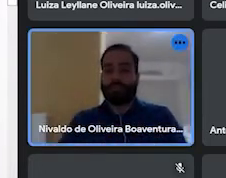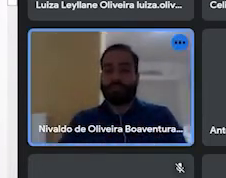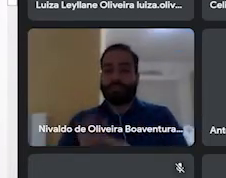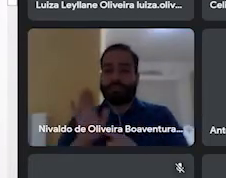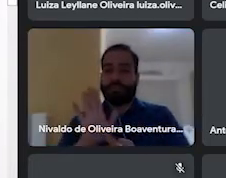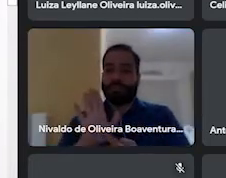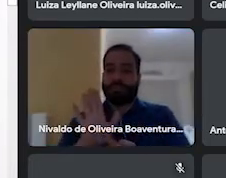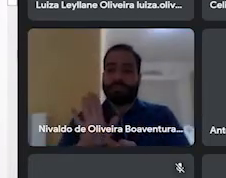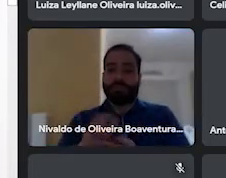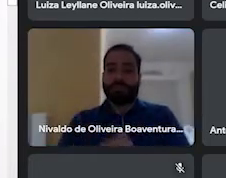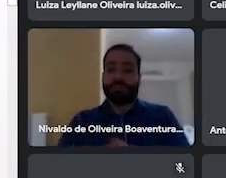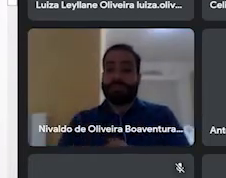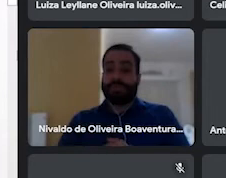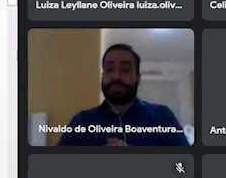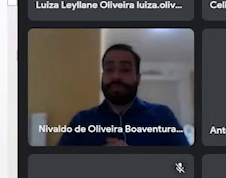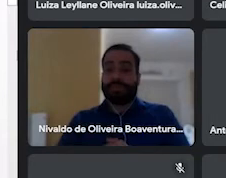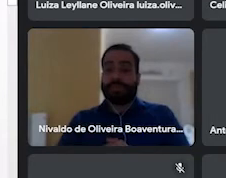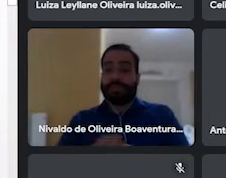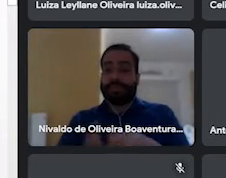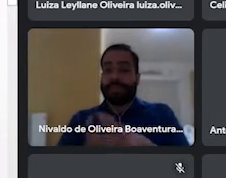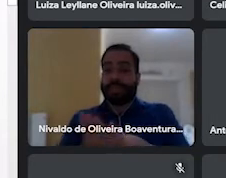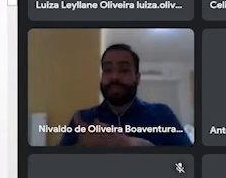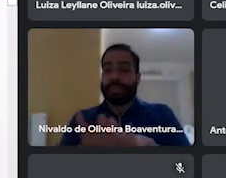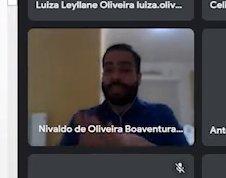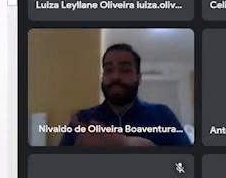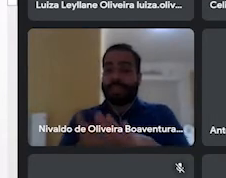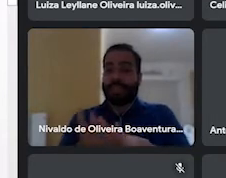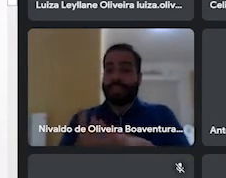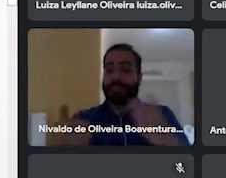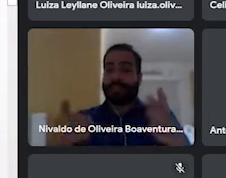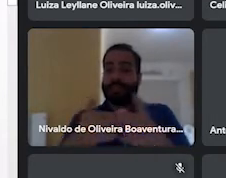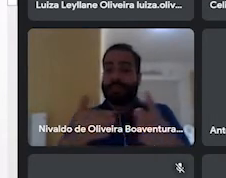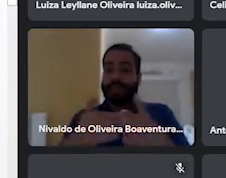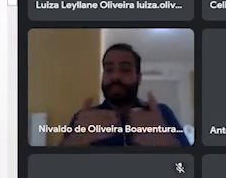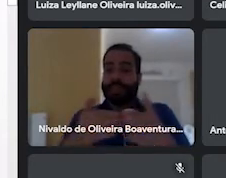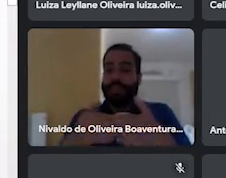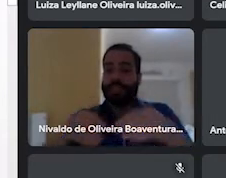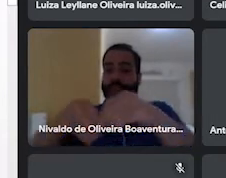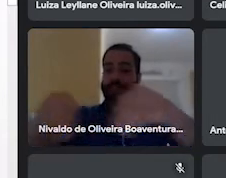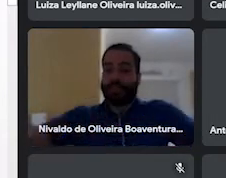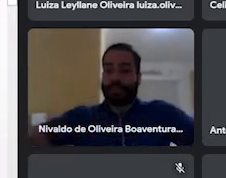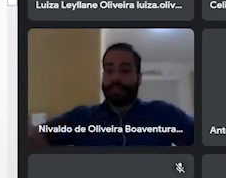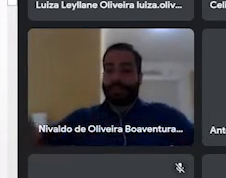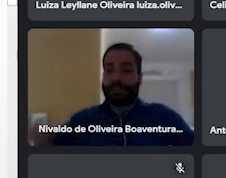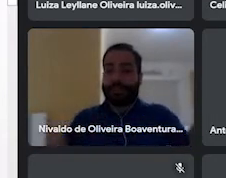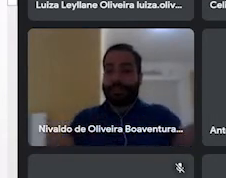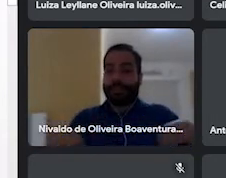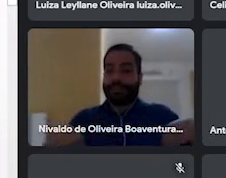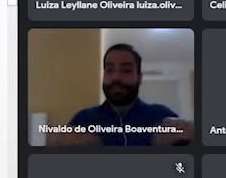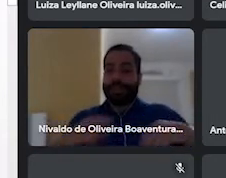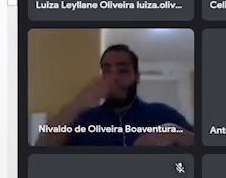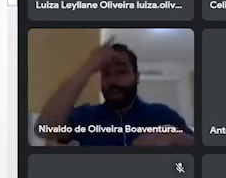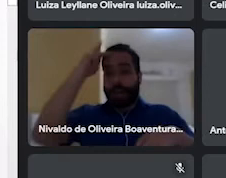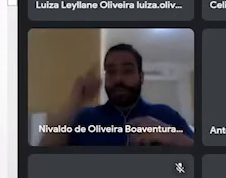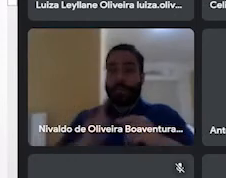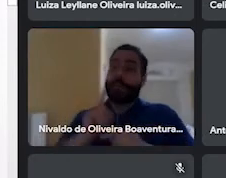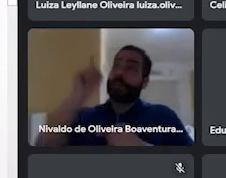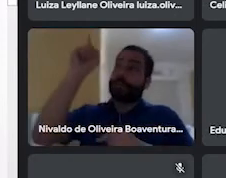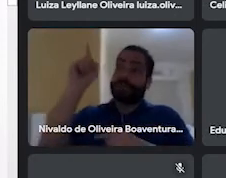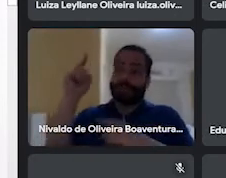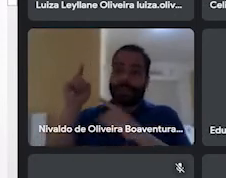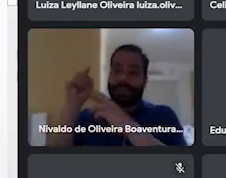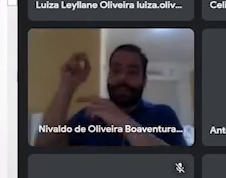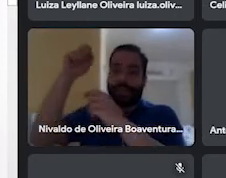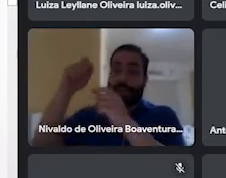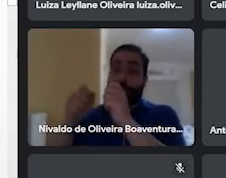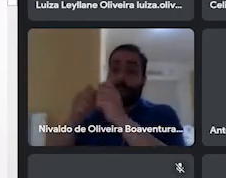Não colocaram nenhuma barreira ali, fechando. O cara trabalhando lá em cima, podia cair um alicate,